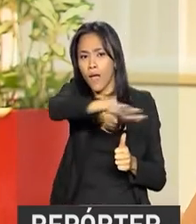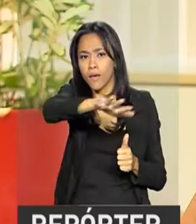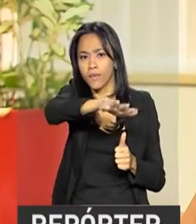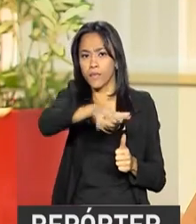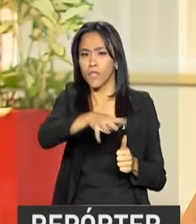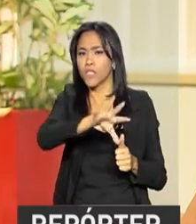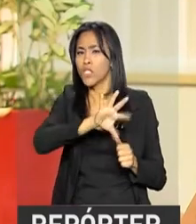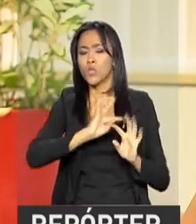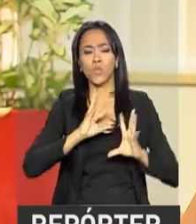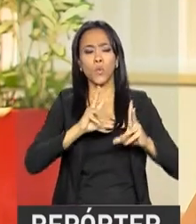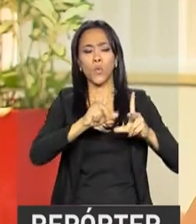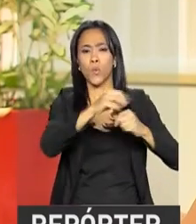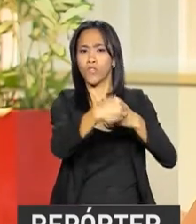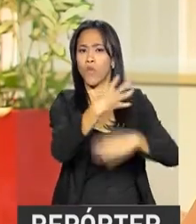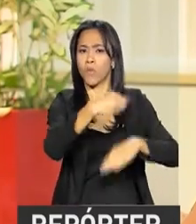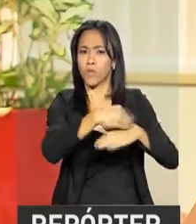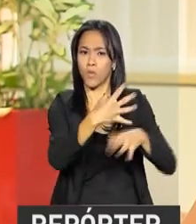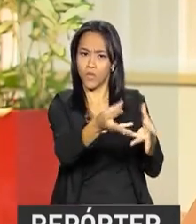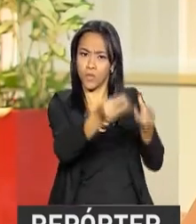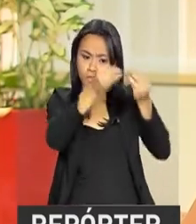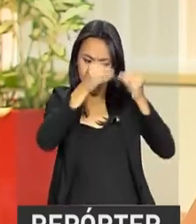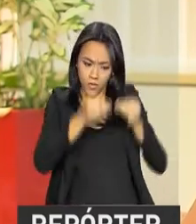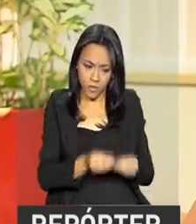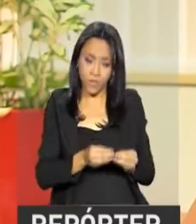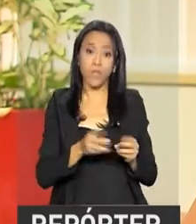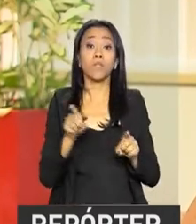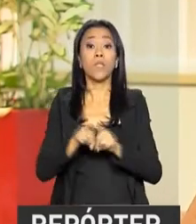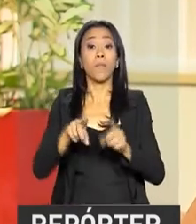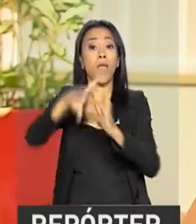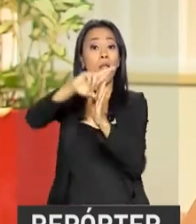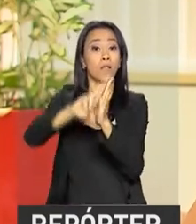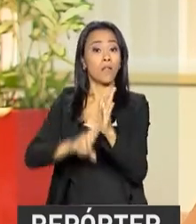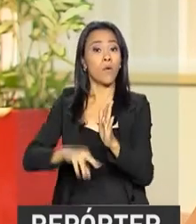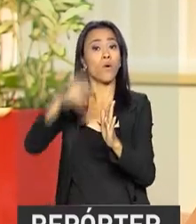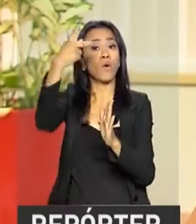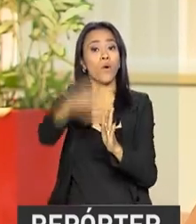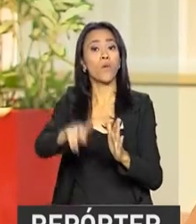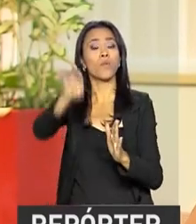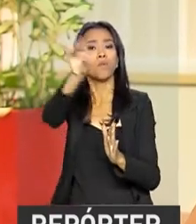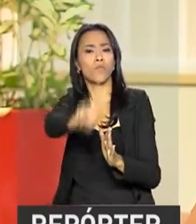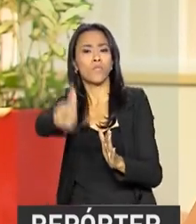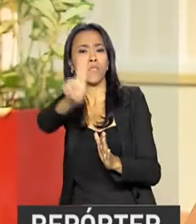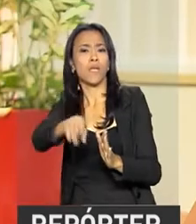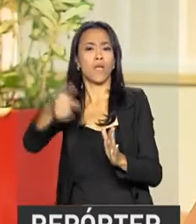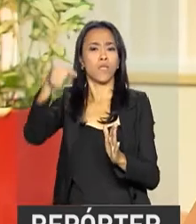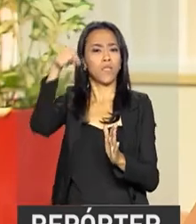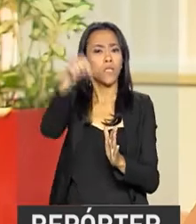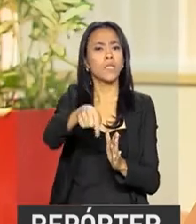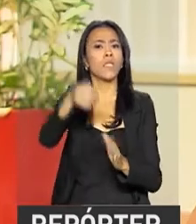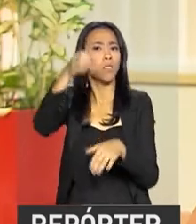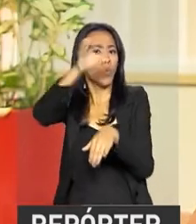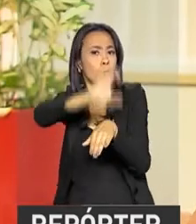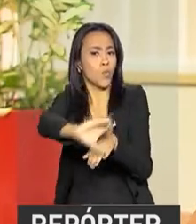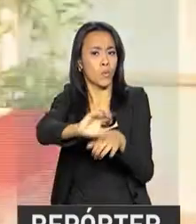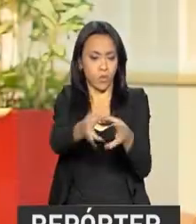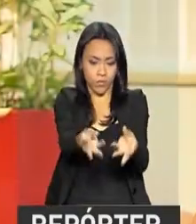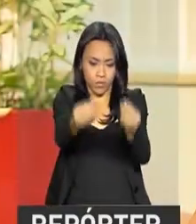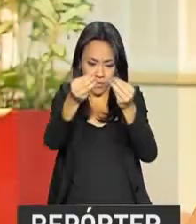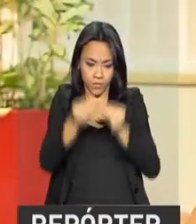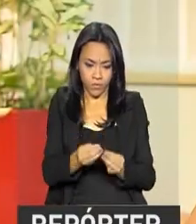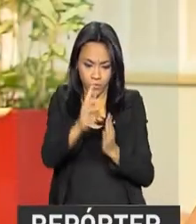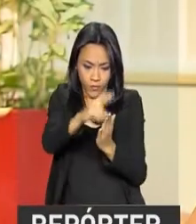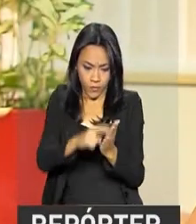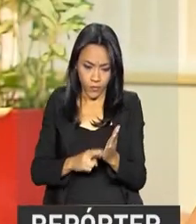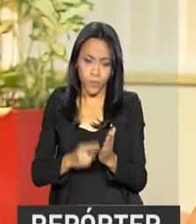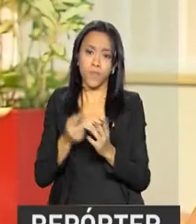traz todas as informações. Um relatório daquela instituição e um relatório daquele curso específico. E isso